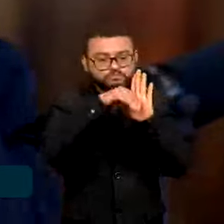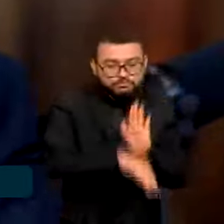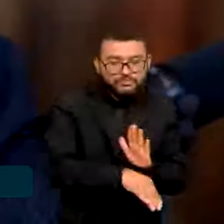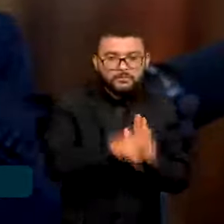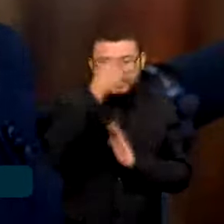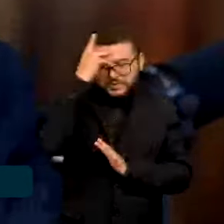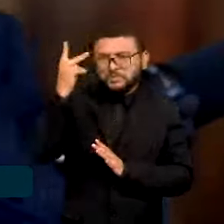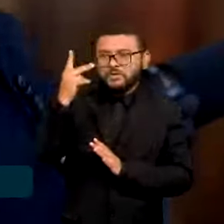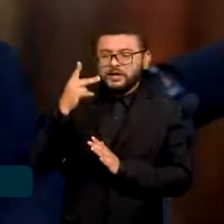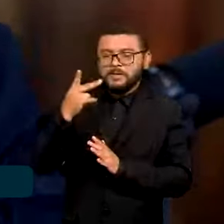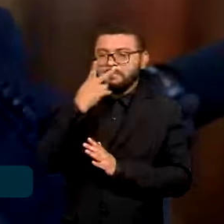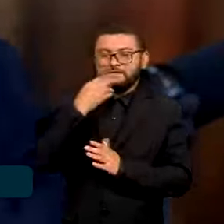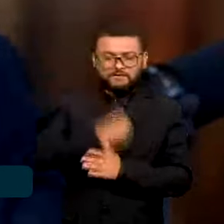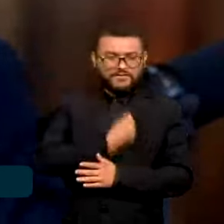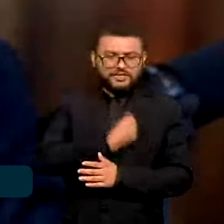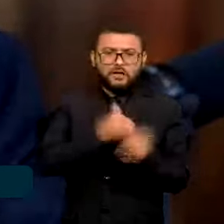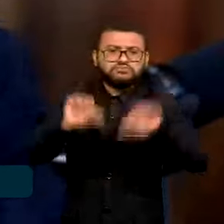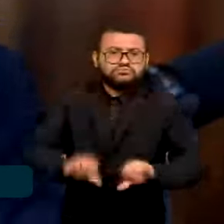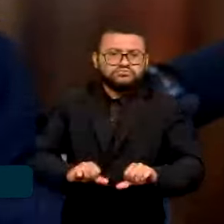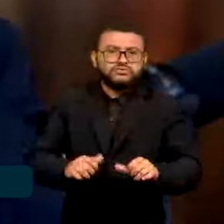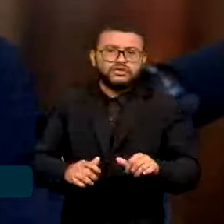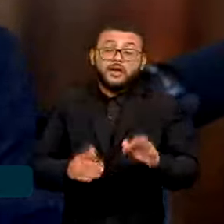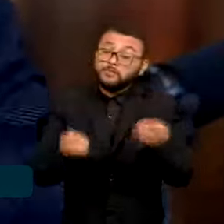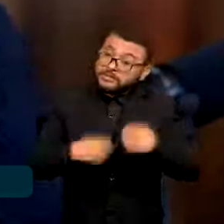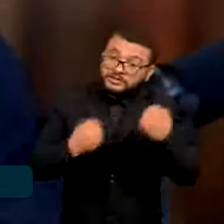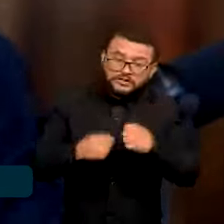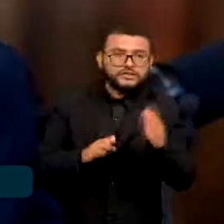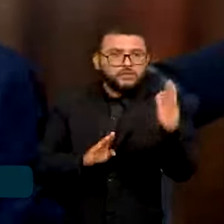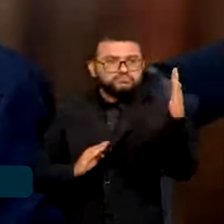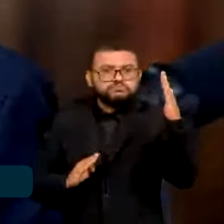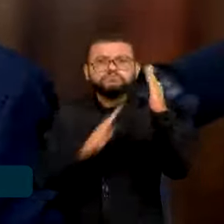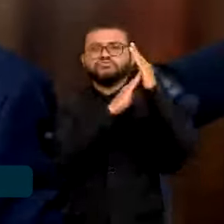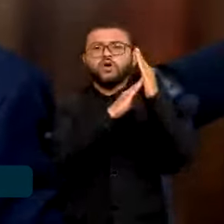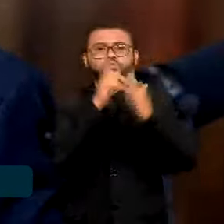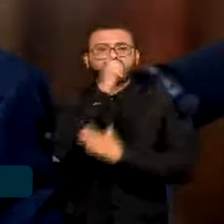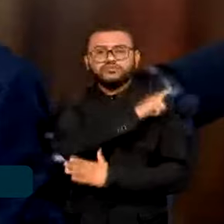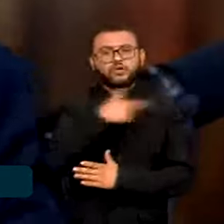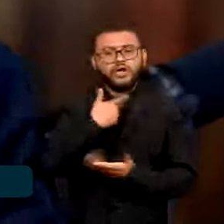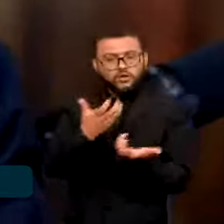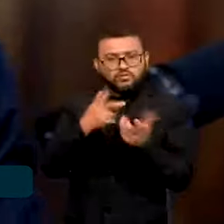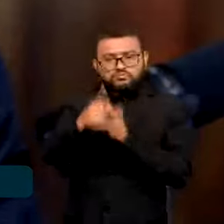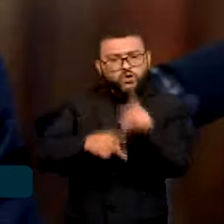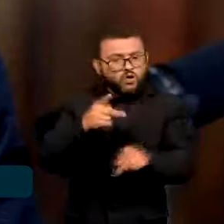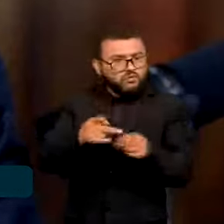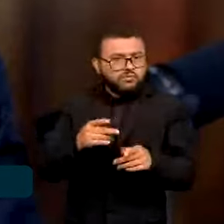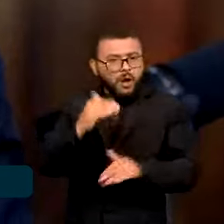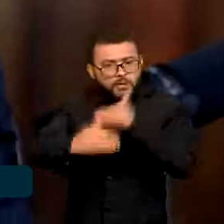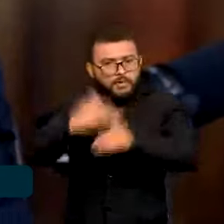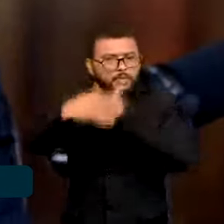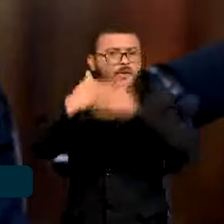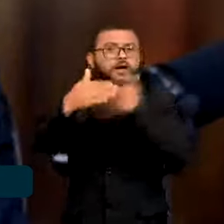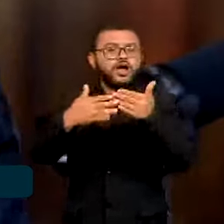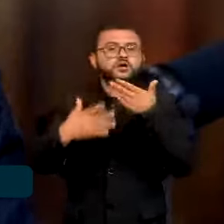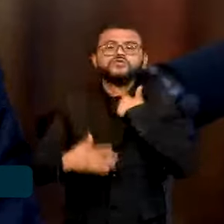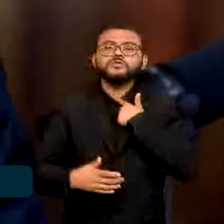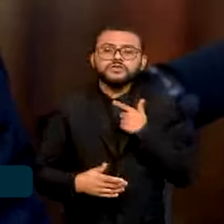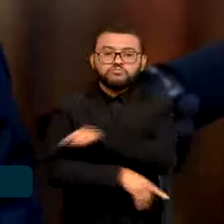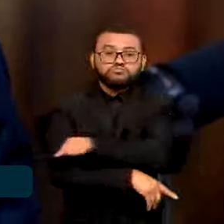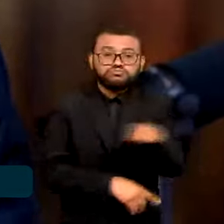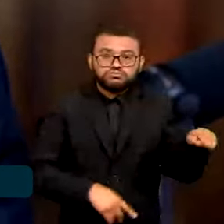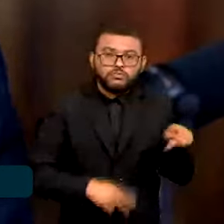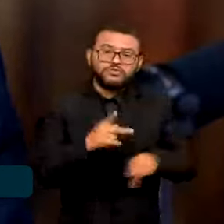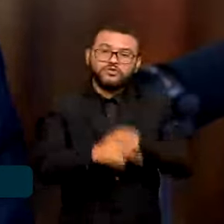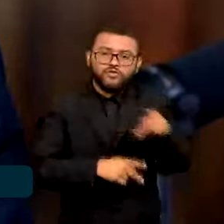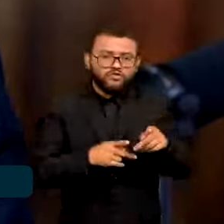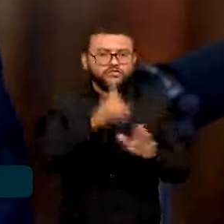a gente nunca chega no fim da escada. E eu quero que esse povo chegue no fim da escada. Eu quero que esse povo chegue, eu quero que esse povo conquiste direito. Eu